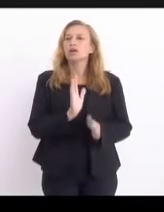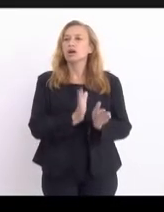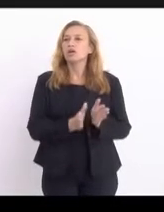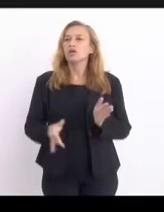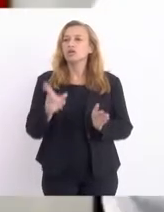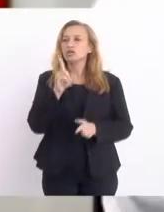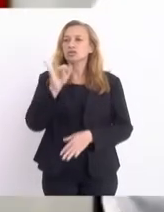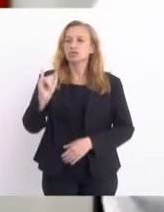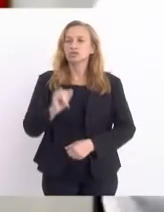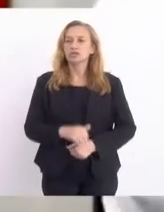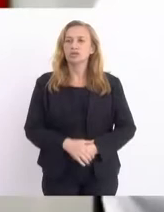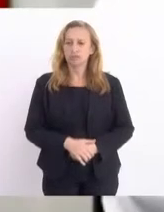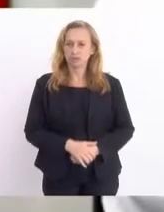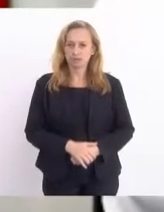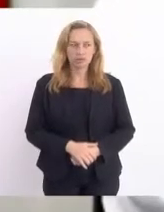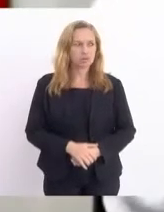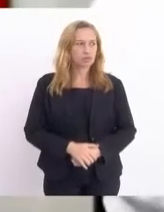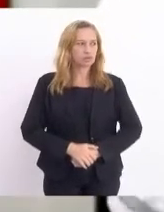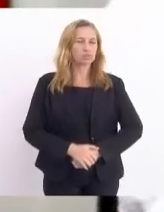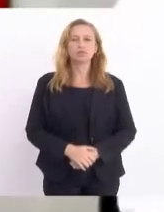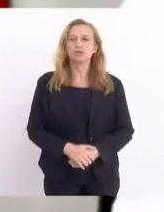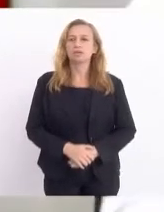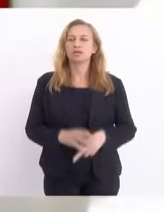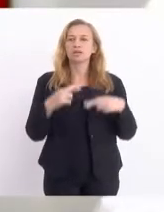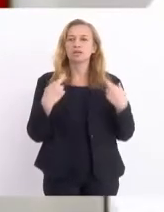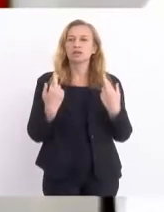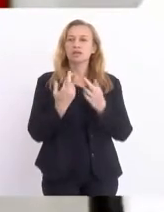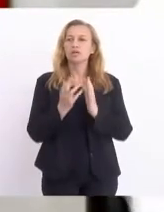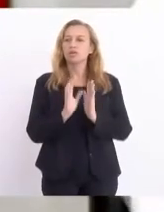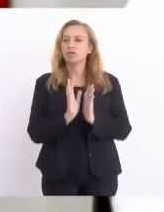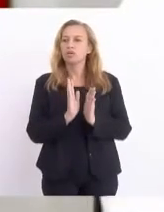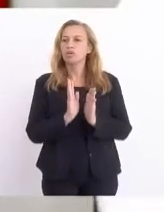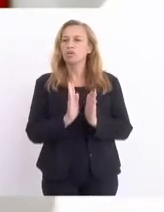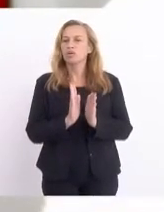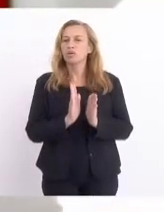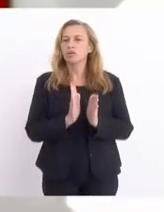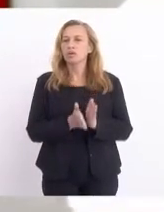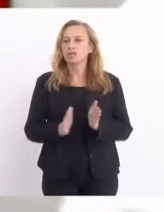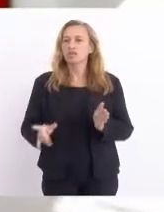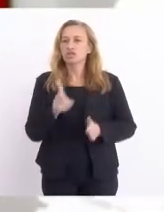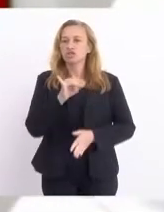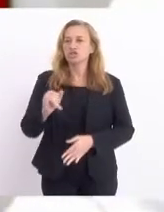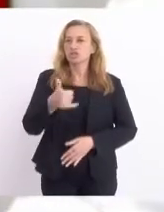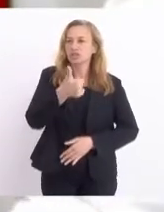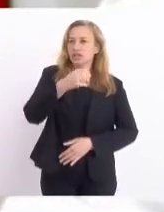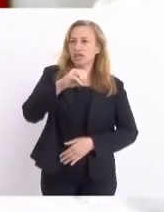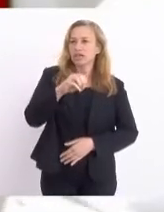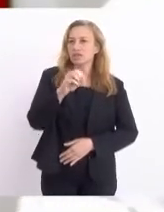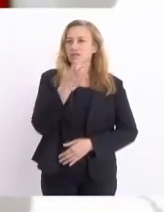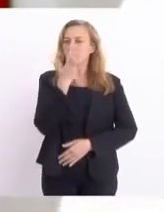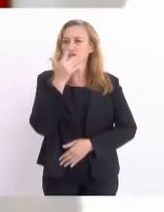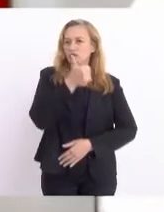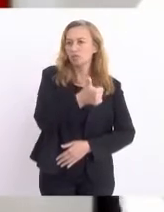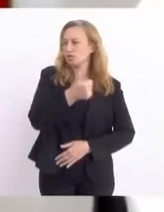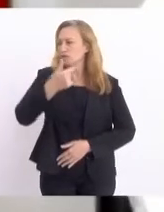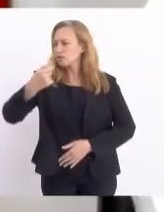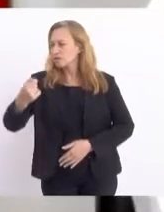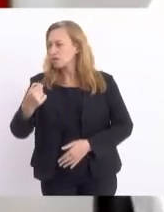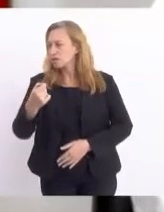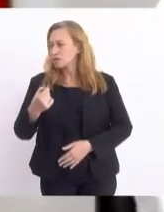dia. Sessão ordinária do dia 10 de fevereiro de 2020, em regime de urgência e